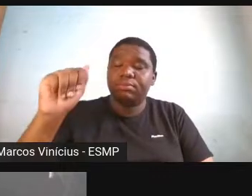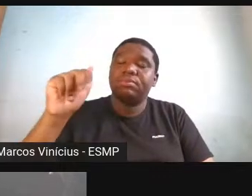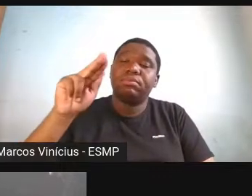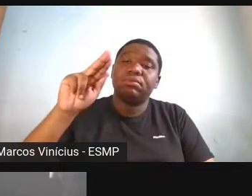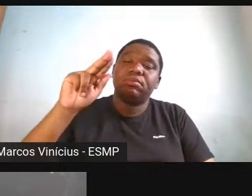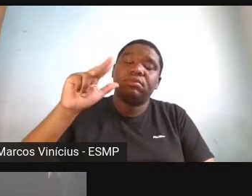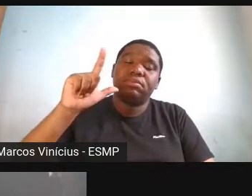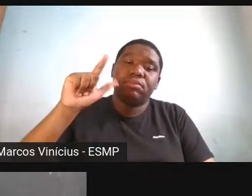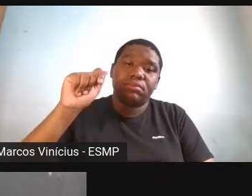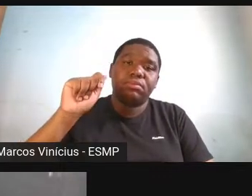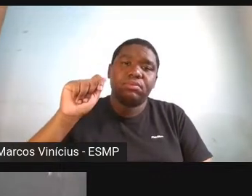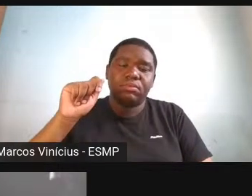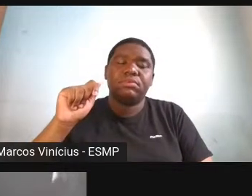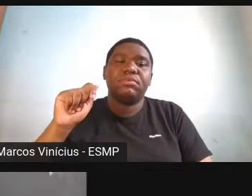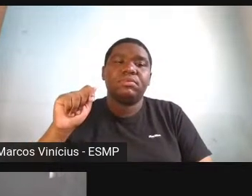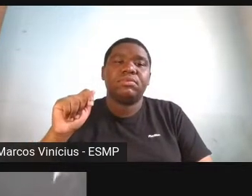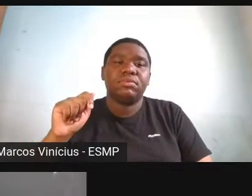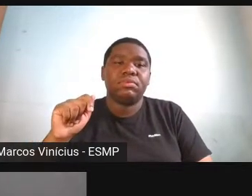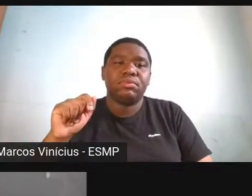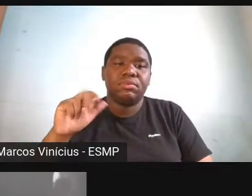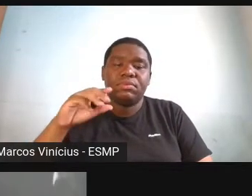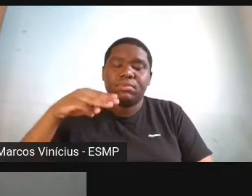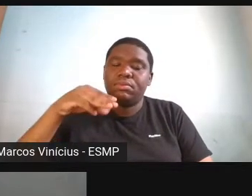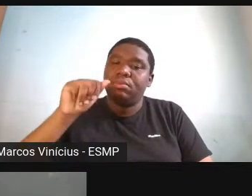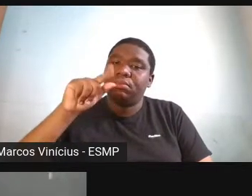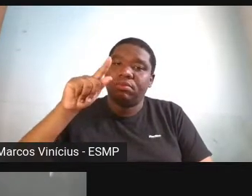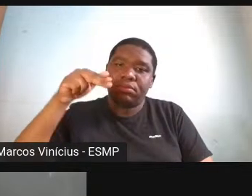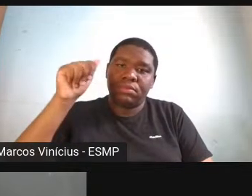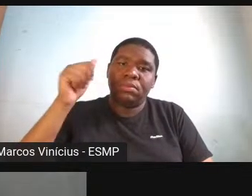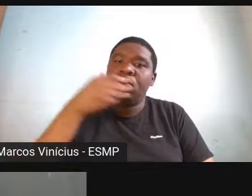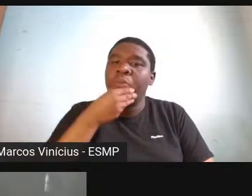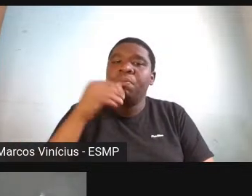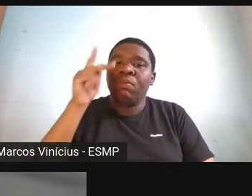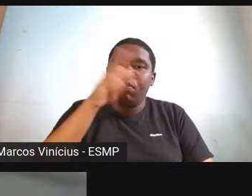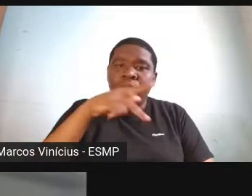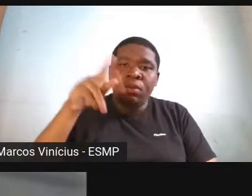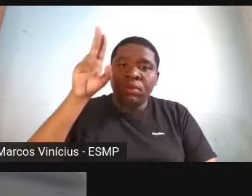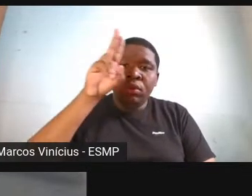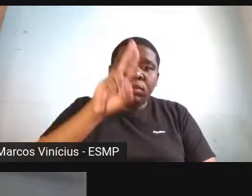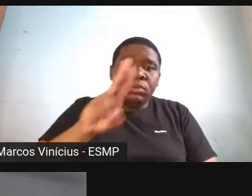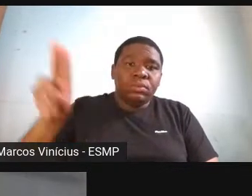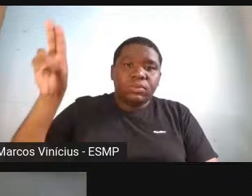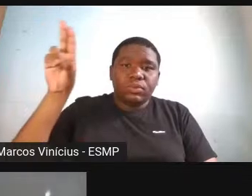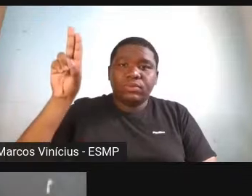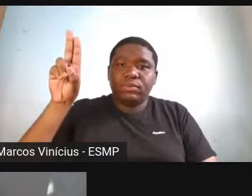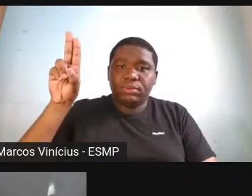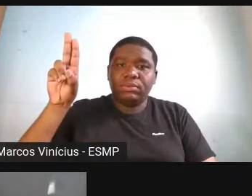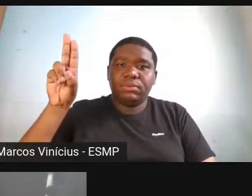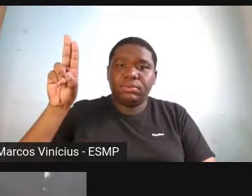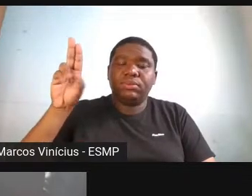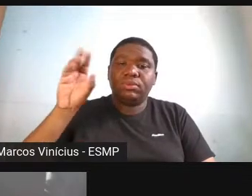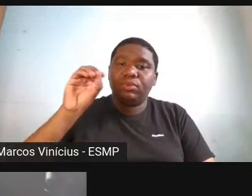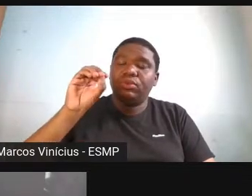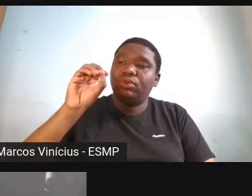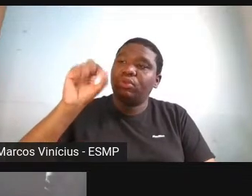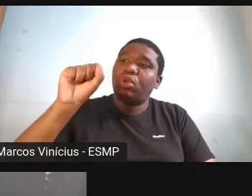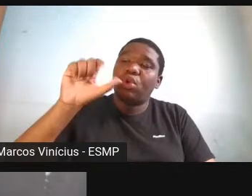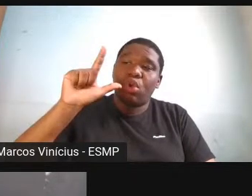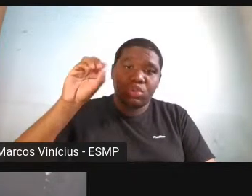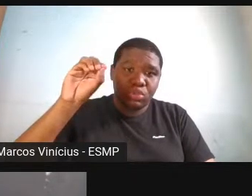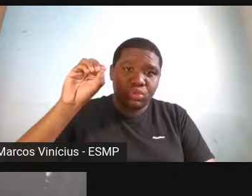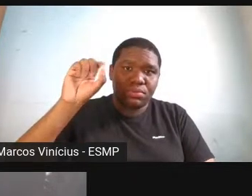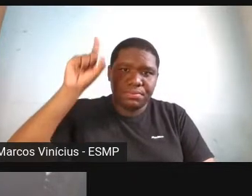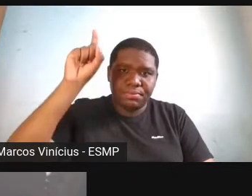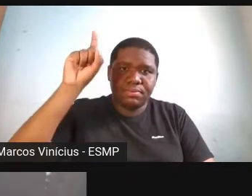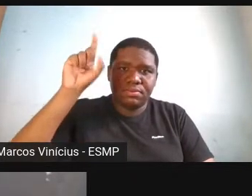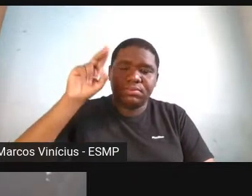magna proferida pelos eméritos professores da Universidade de Oslo, na Noruega.